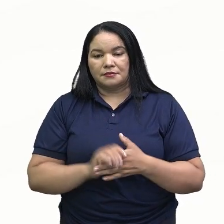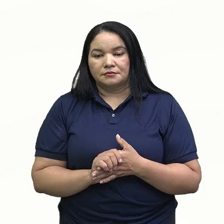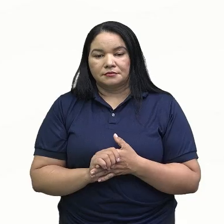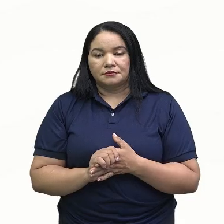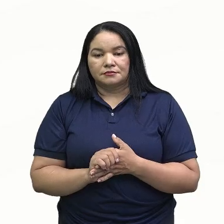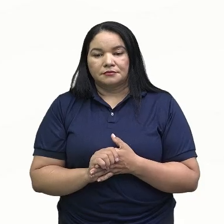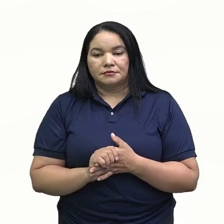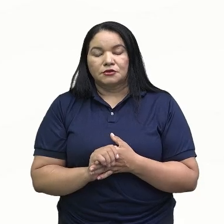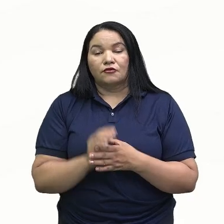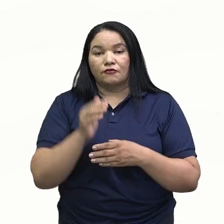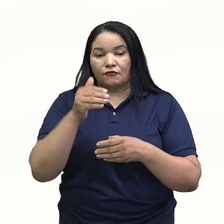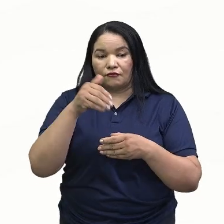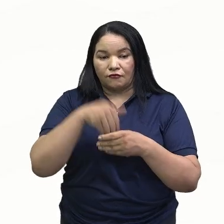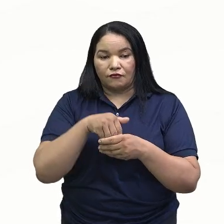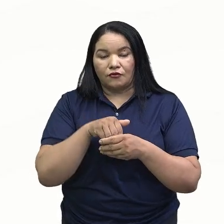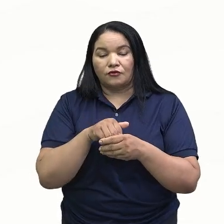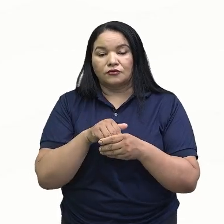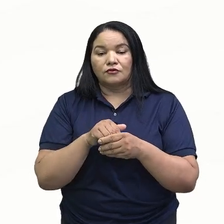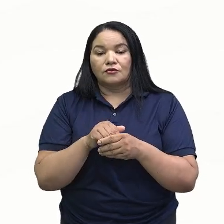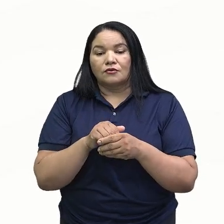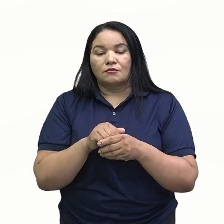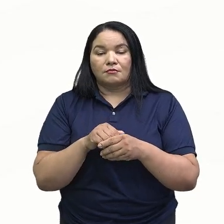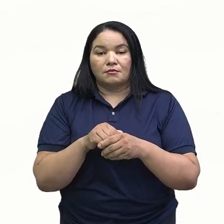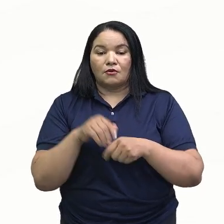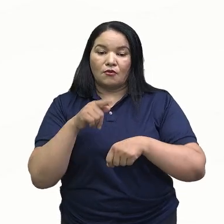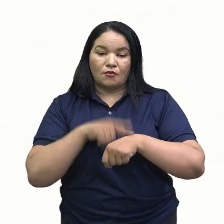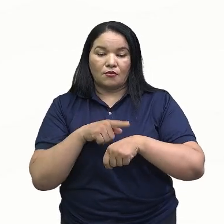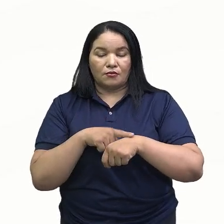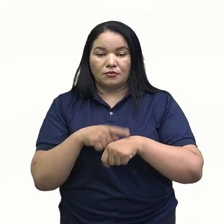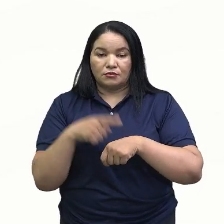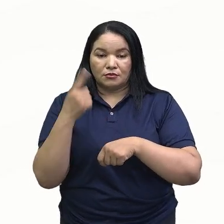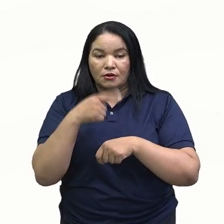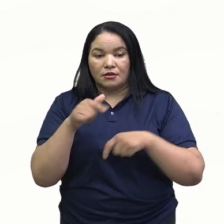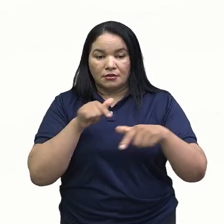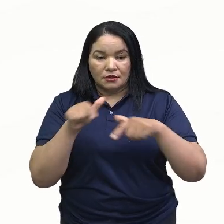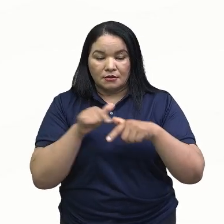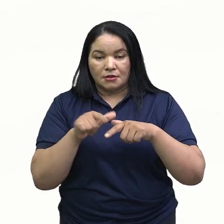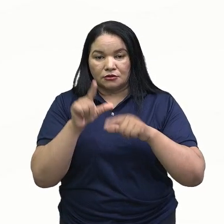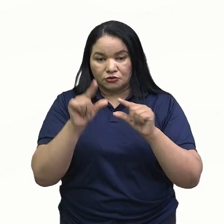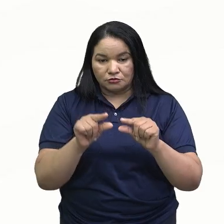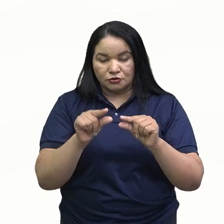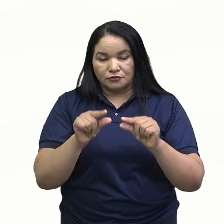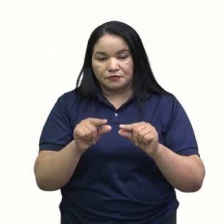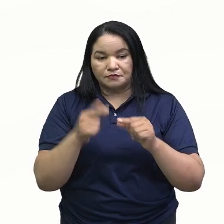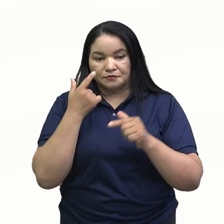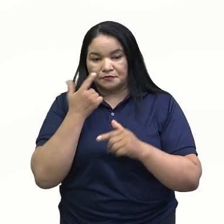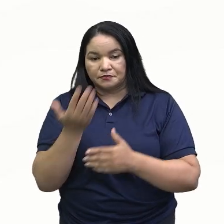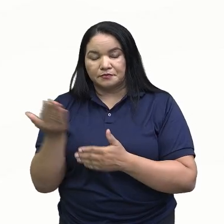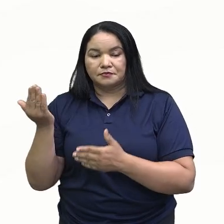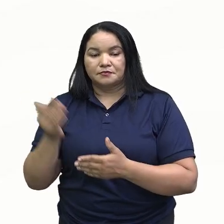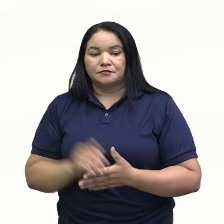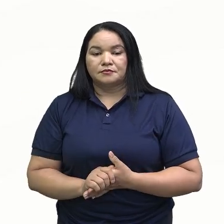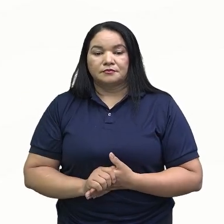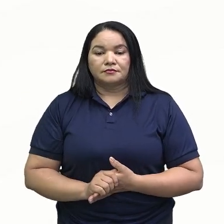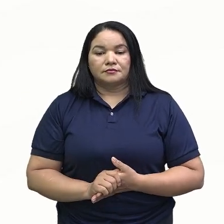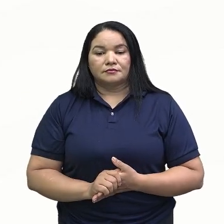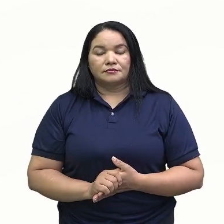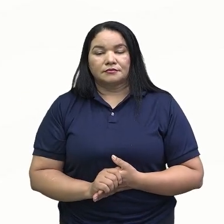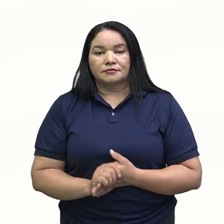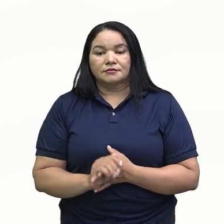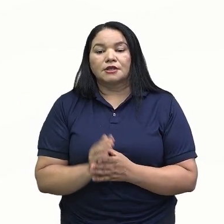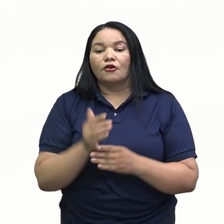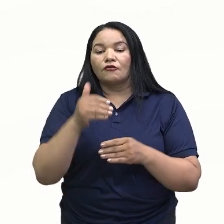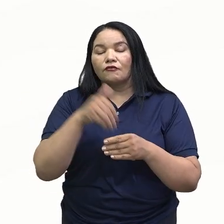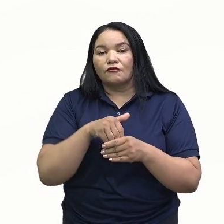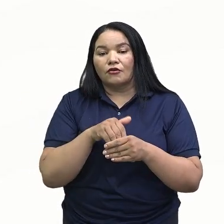funcionários votou para a diminuição de carga horária. Então, a maior parte votou, né? Então,